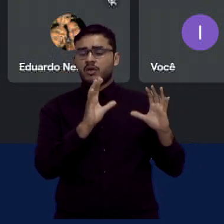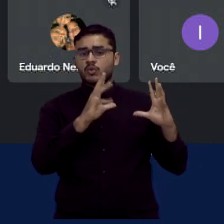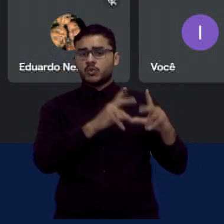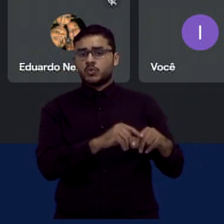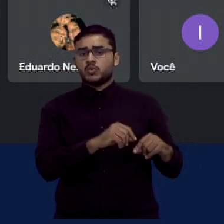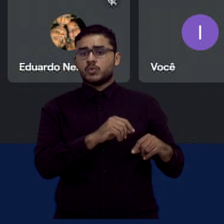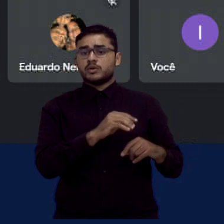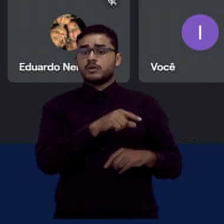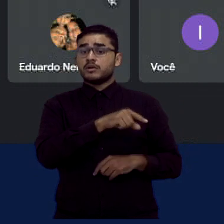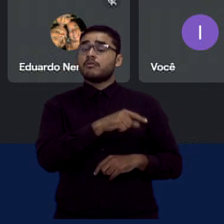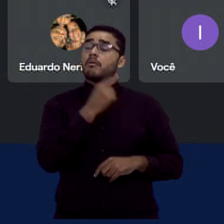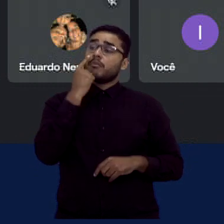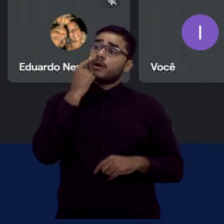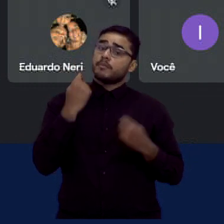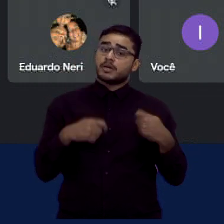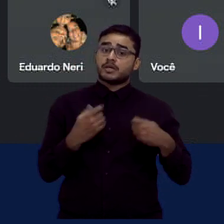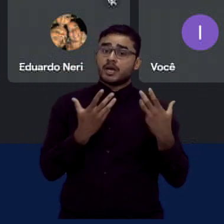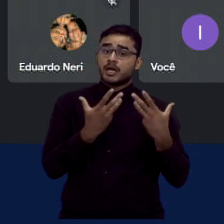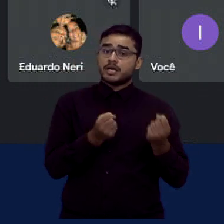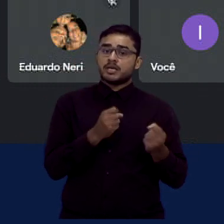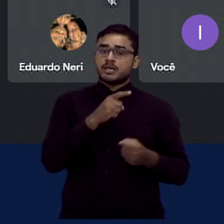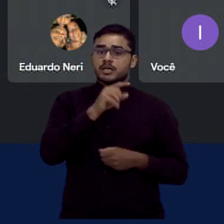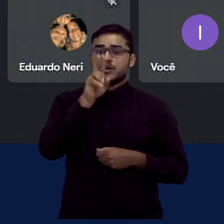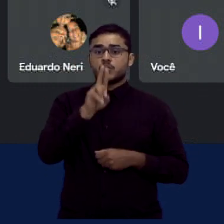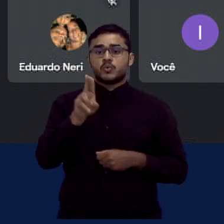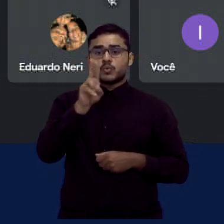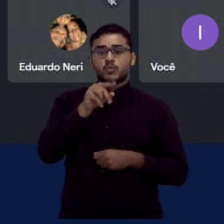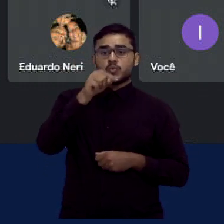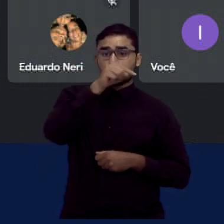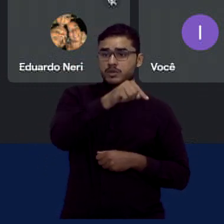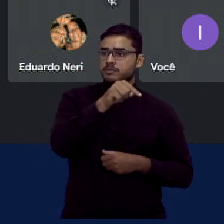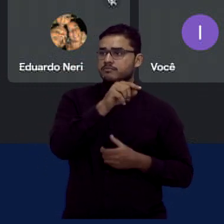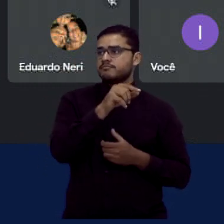aceitar que ela existe e começar a se utilizar dela.